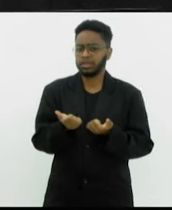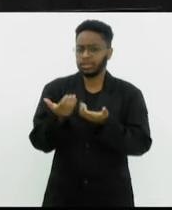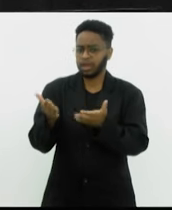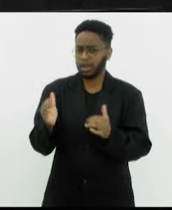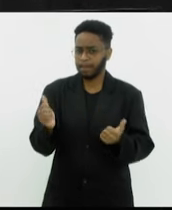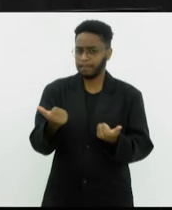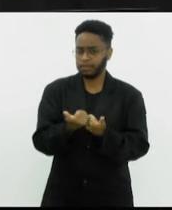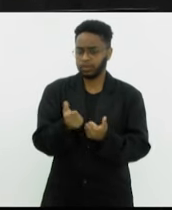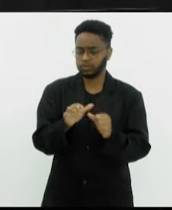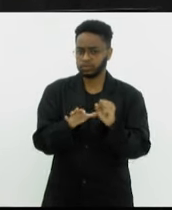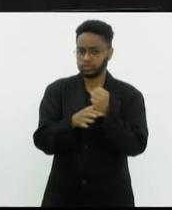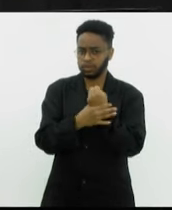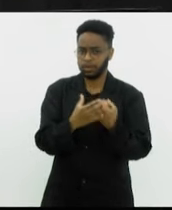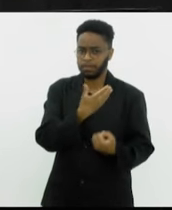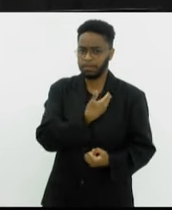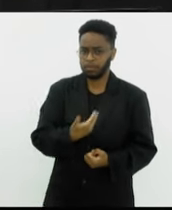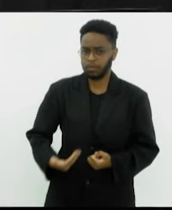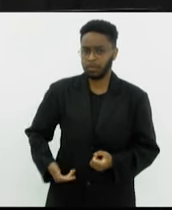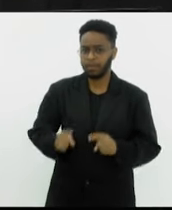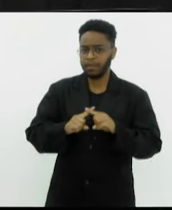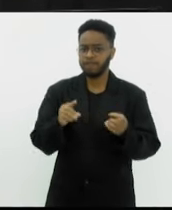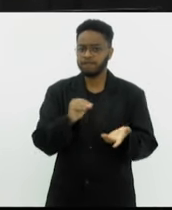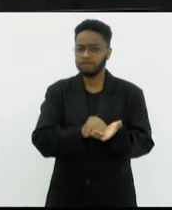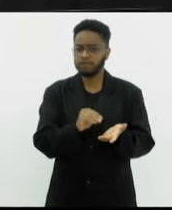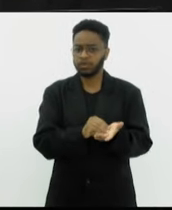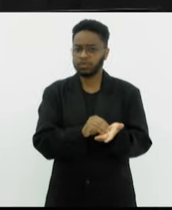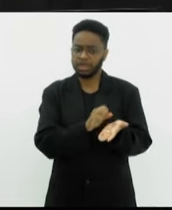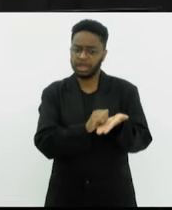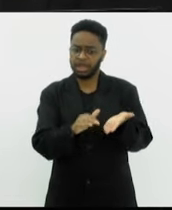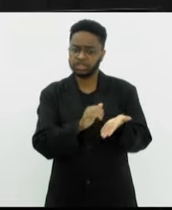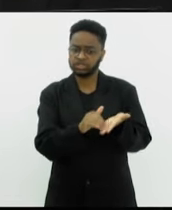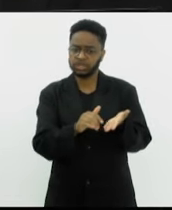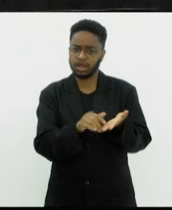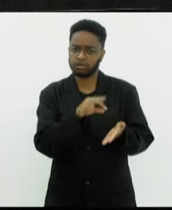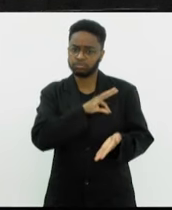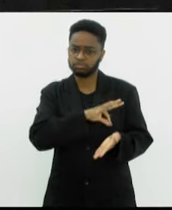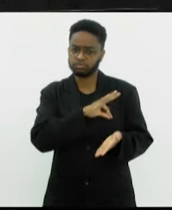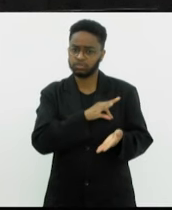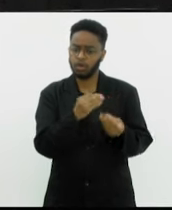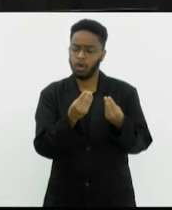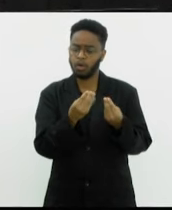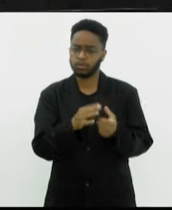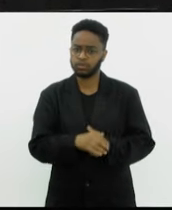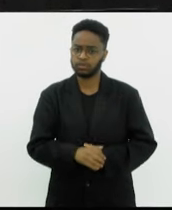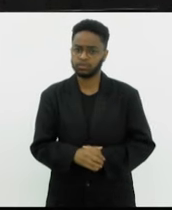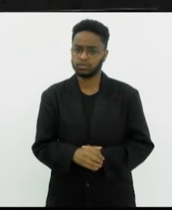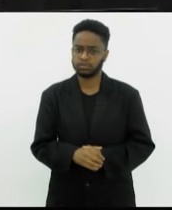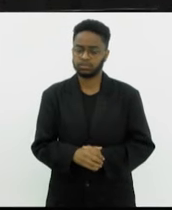pública sem expandir o gasto de pessoal, como é que faz isso, senhor presidente?